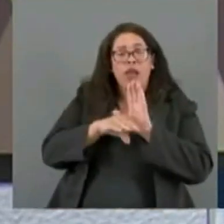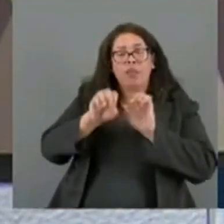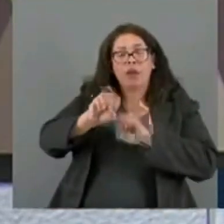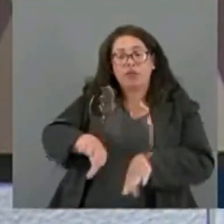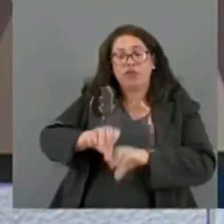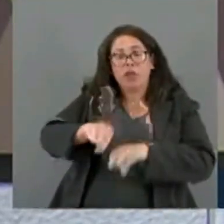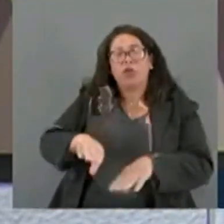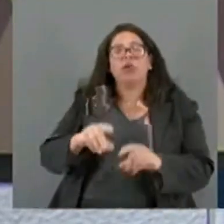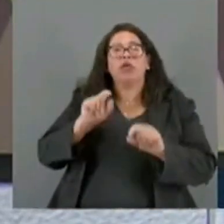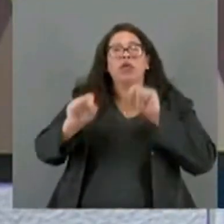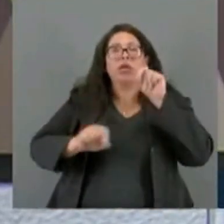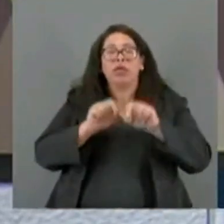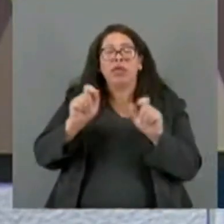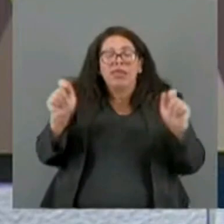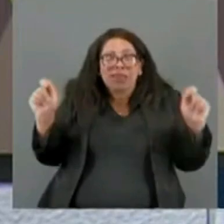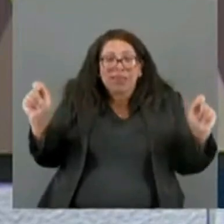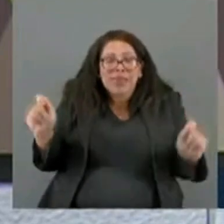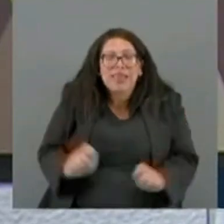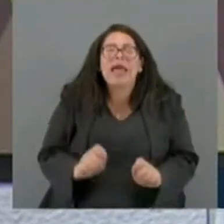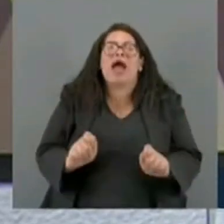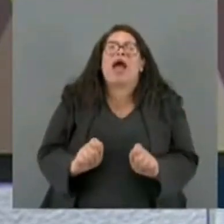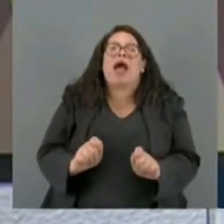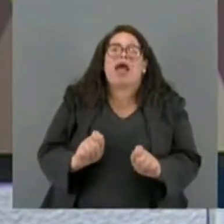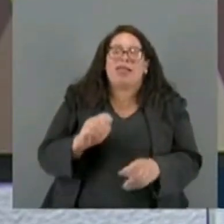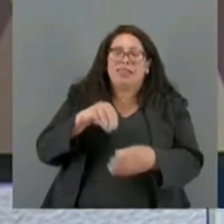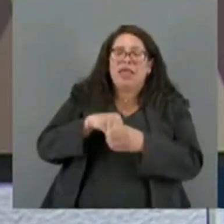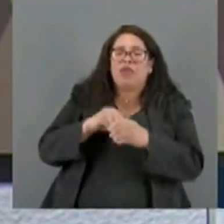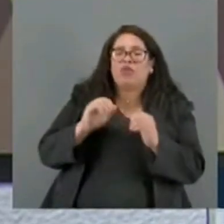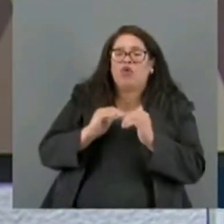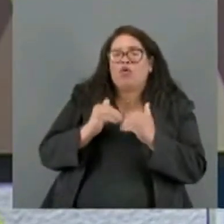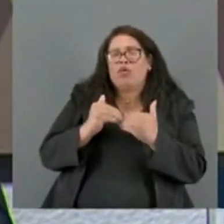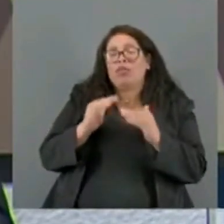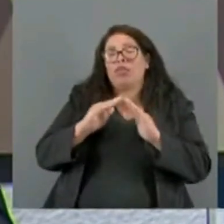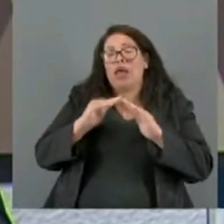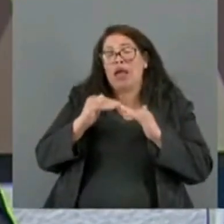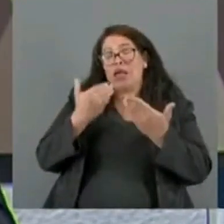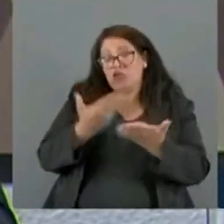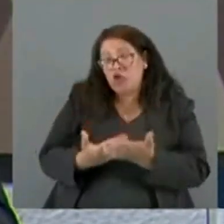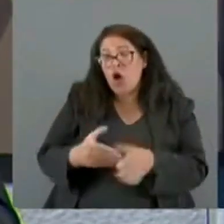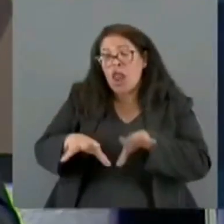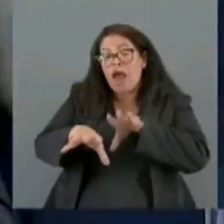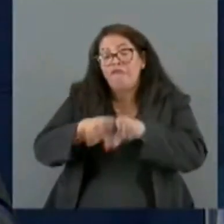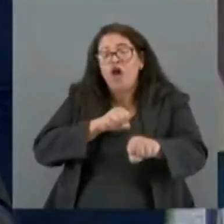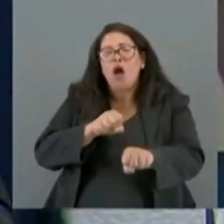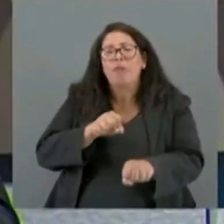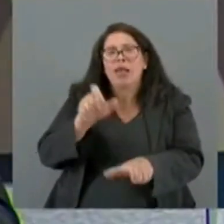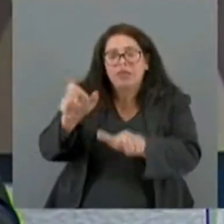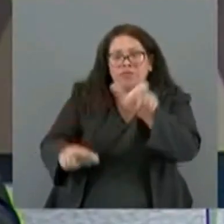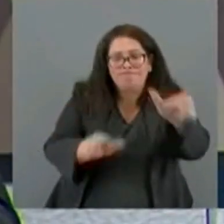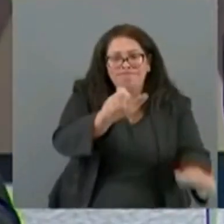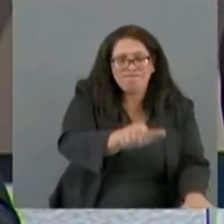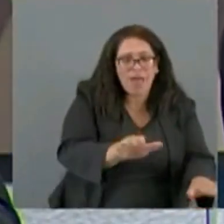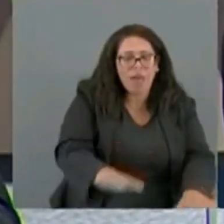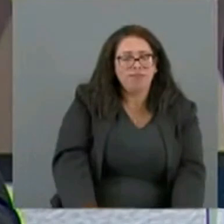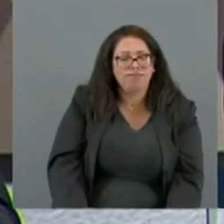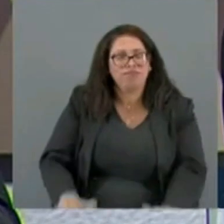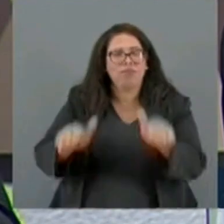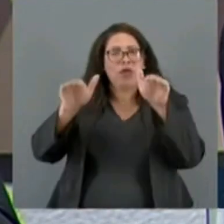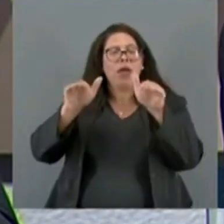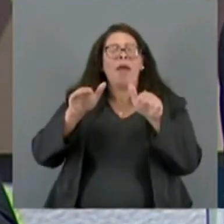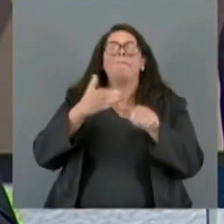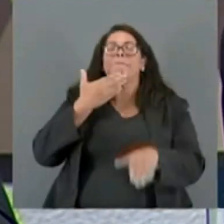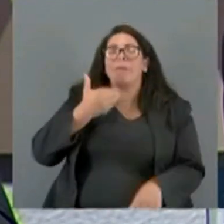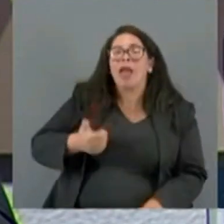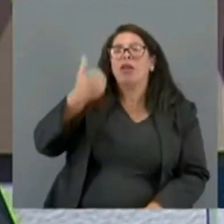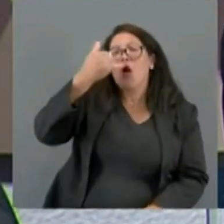educações e dar condição na escola, na formação, porque, repito, é melhor prevenir o